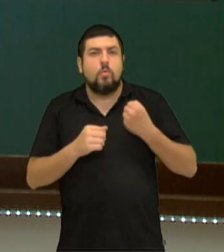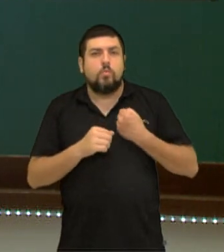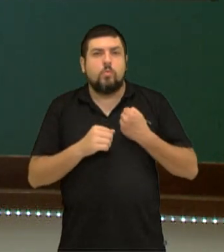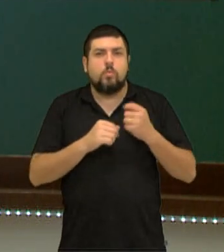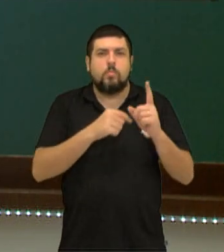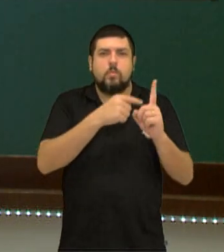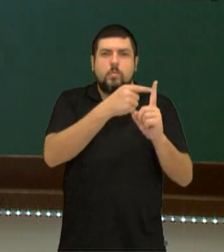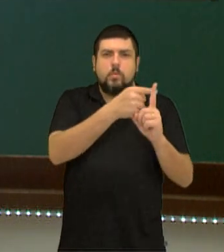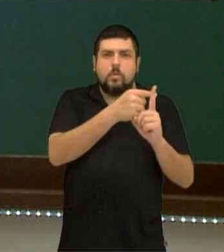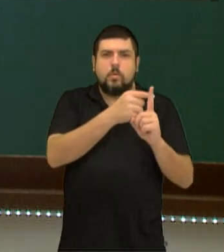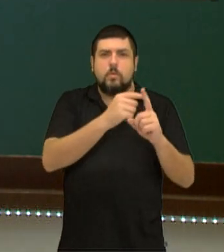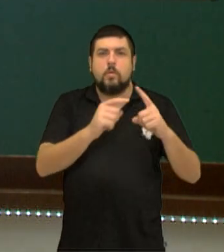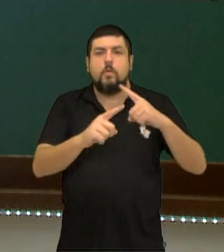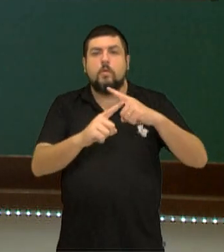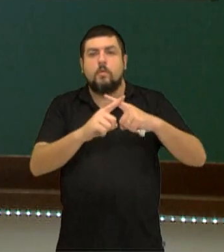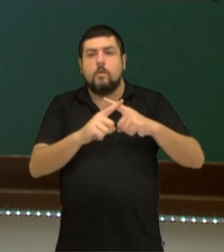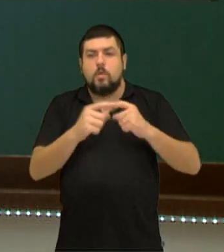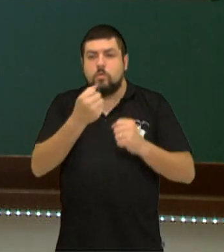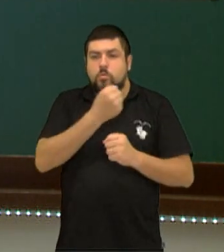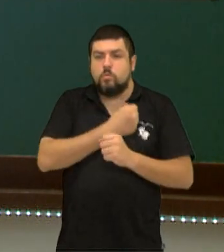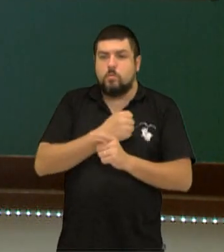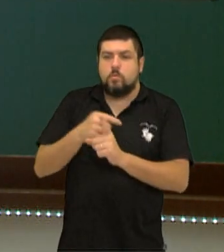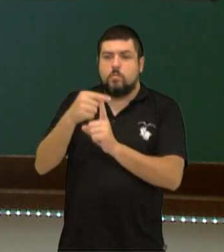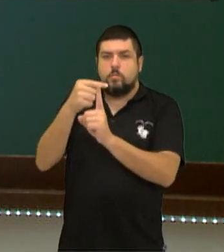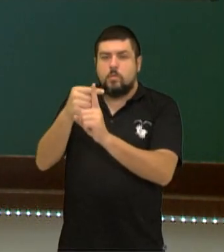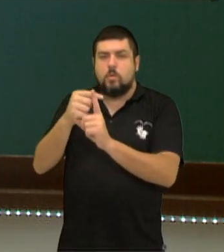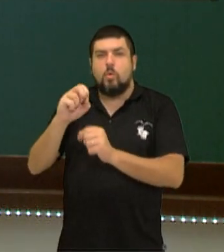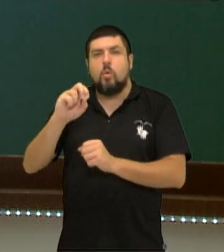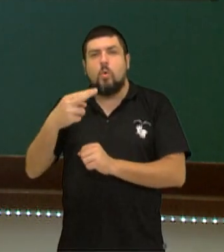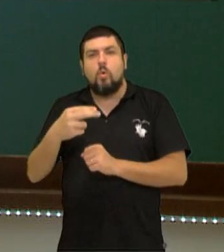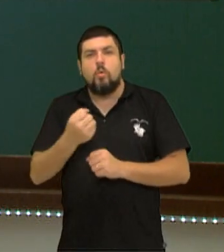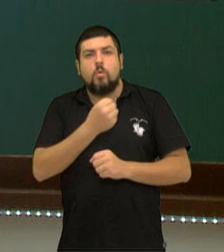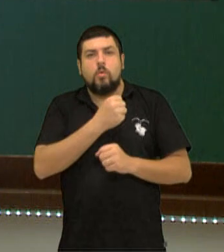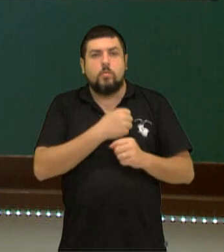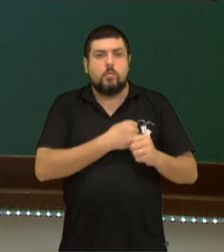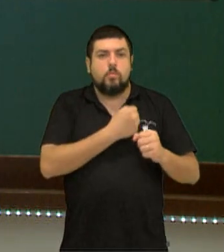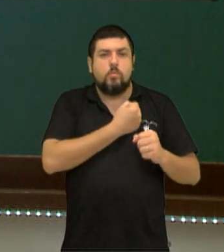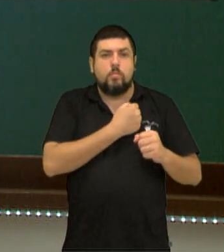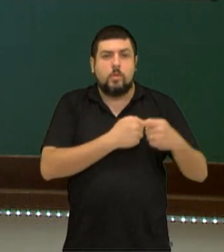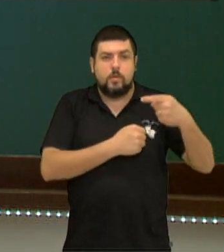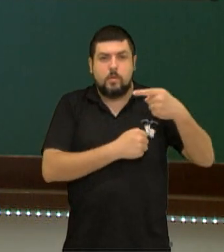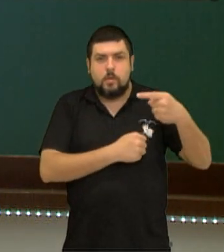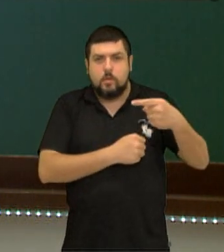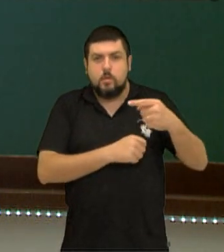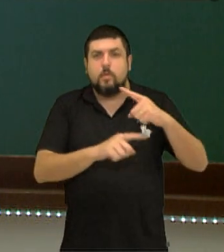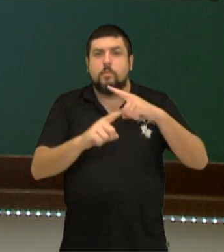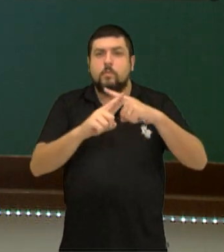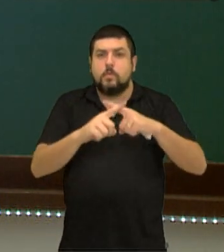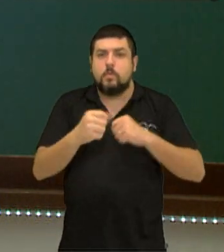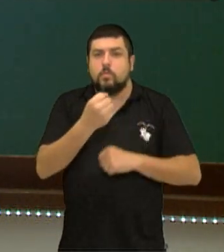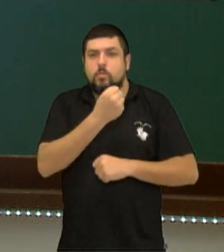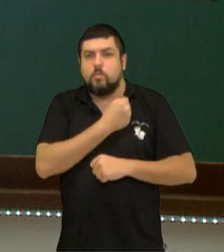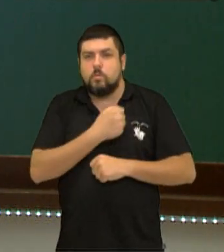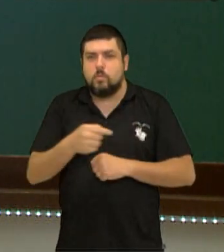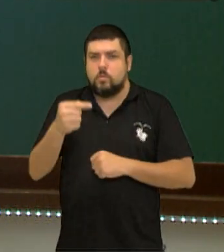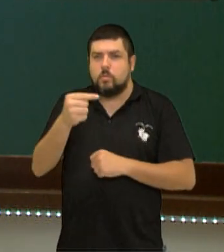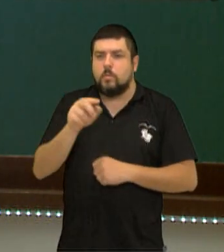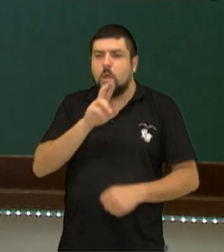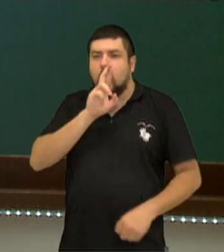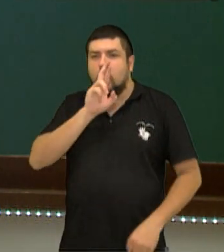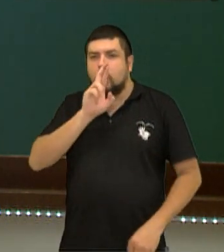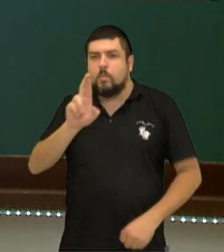positivos ou multiplicar dois números negativos, resultado final fica positivo. E